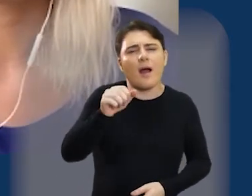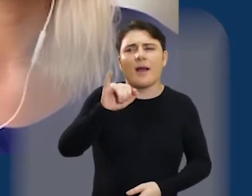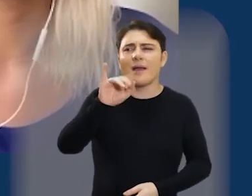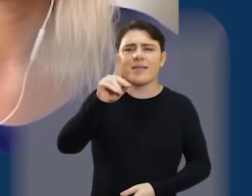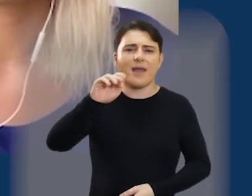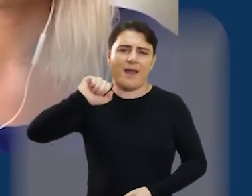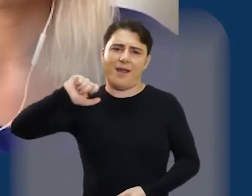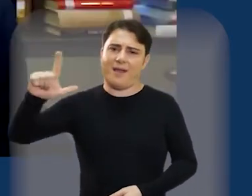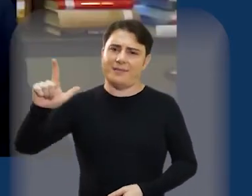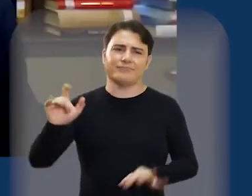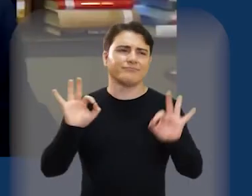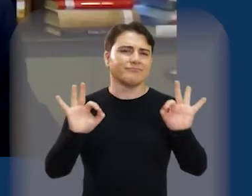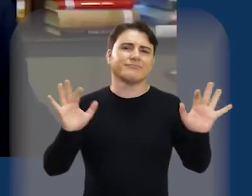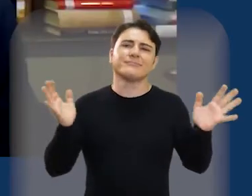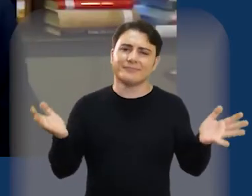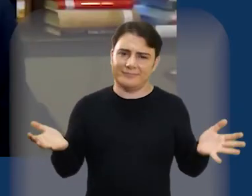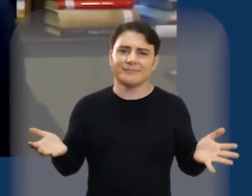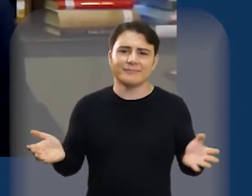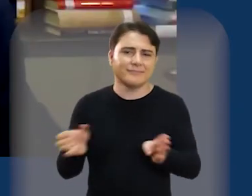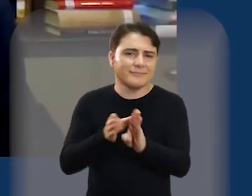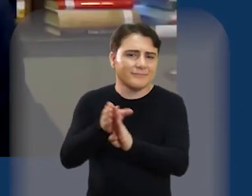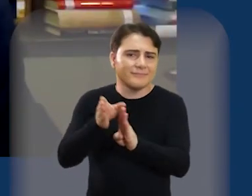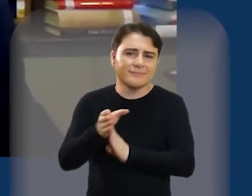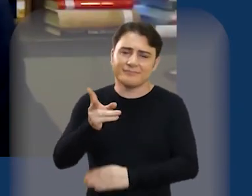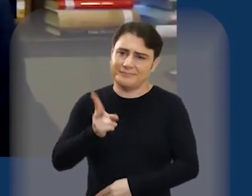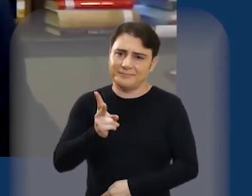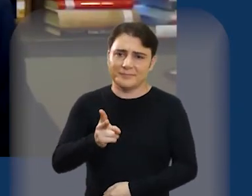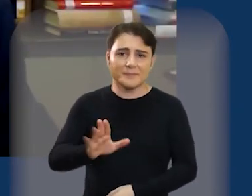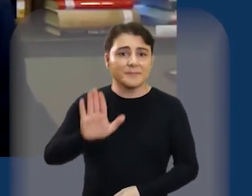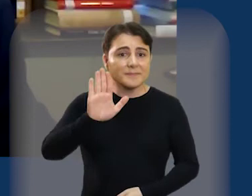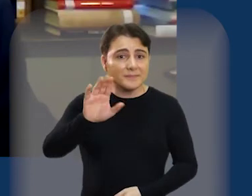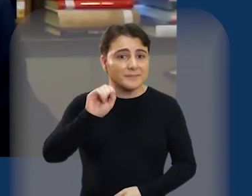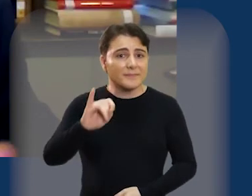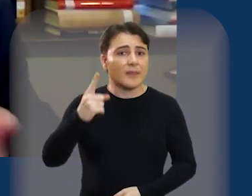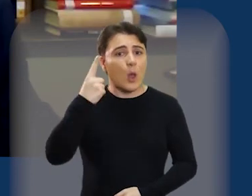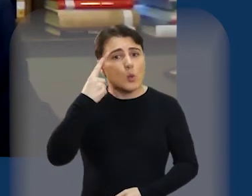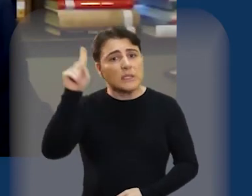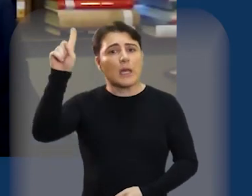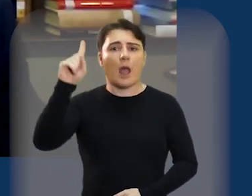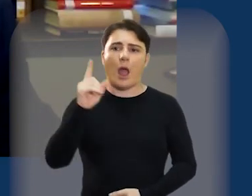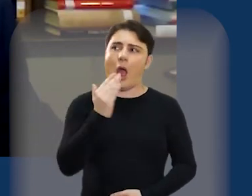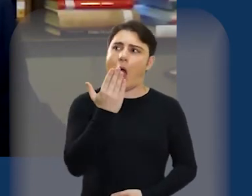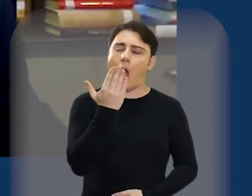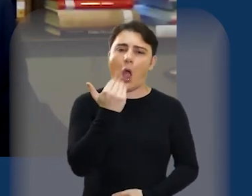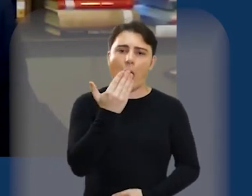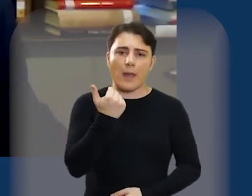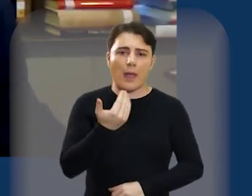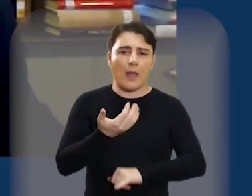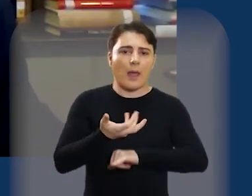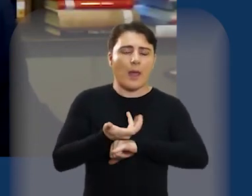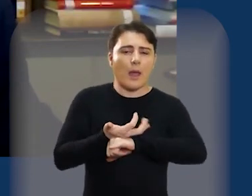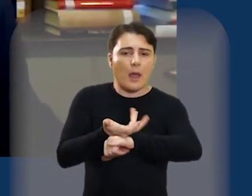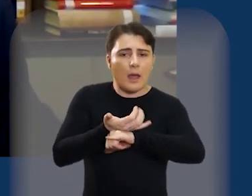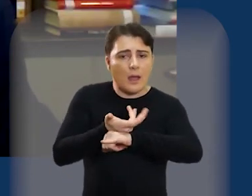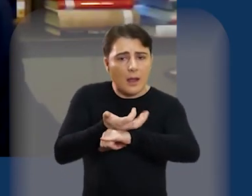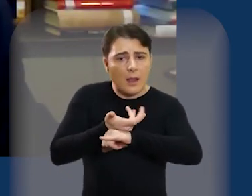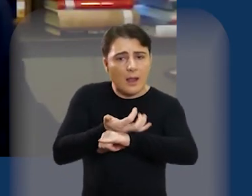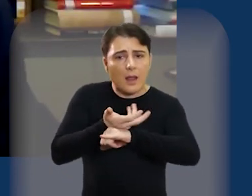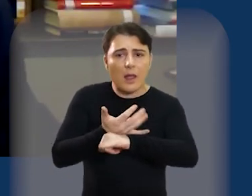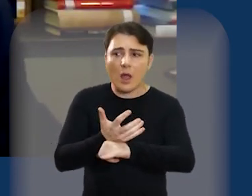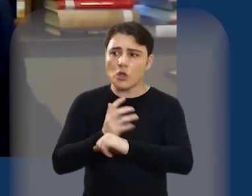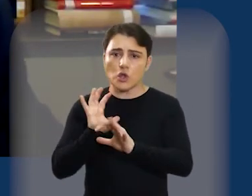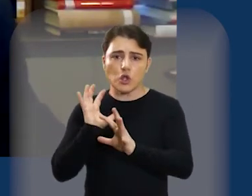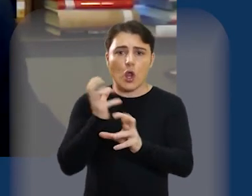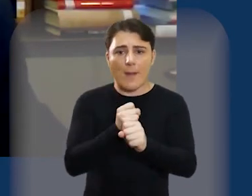sempre preconiza. Mas, independente disso, se você está ingerindo 2.000 calorias